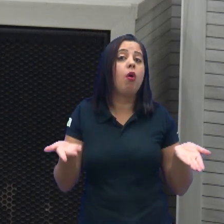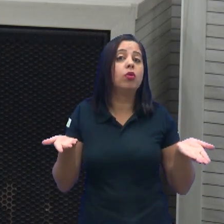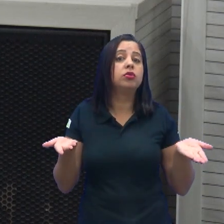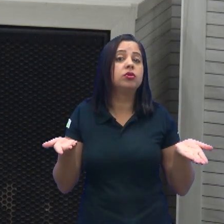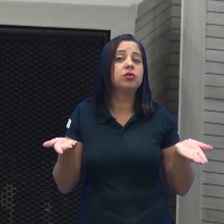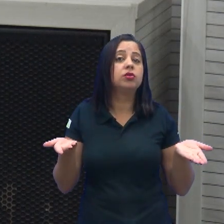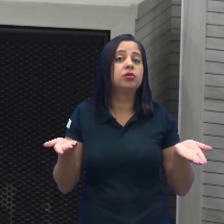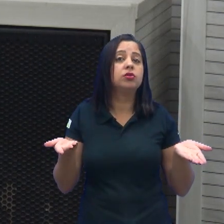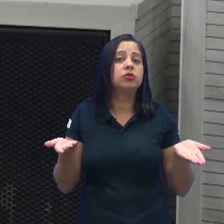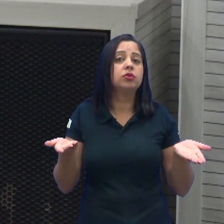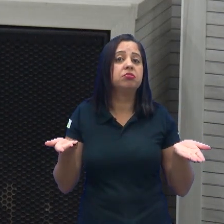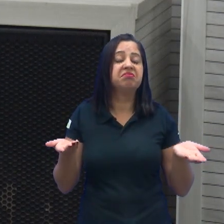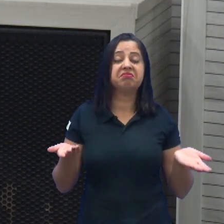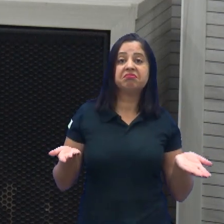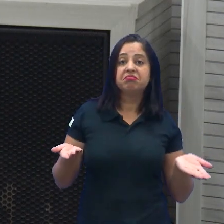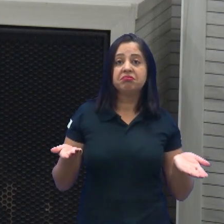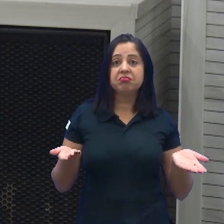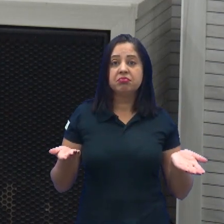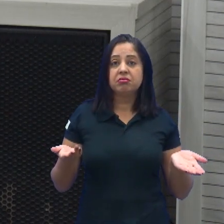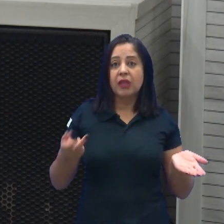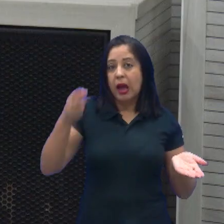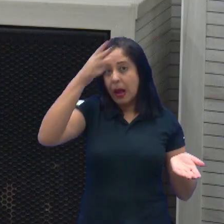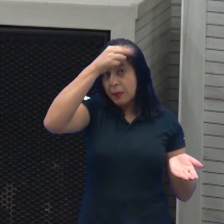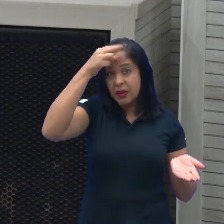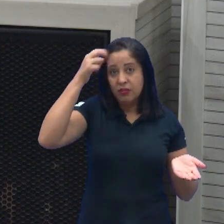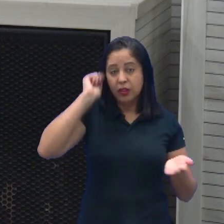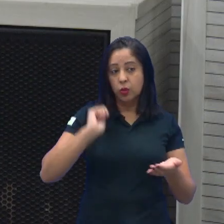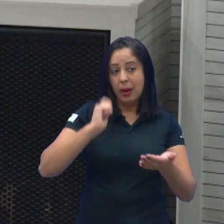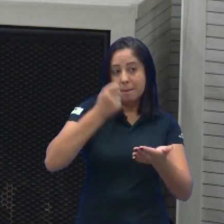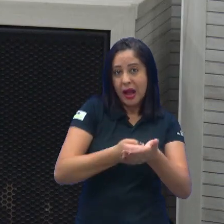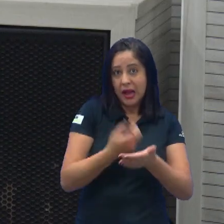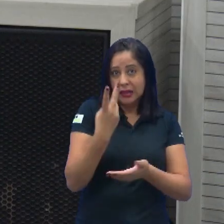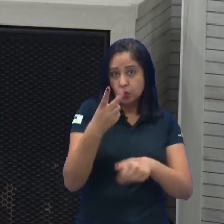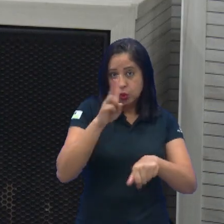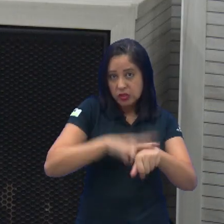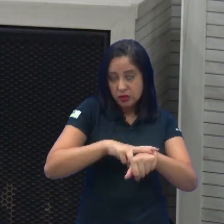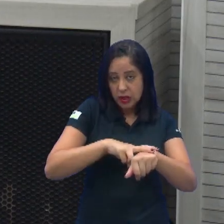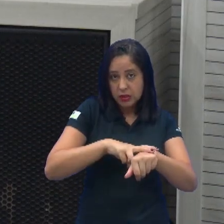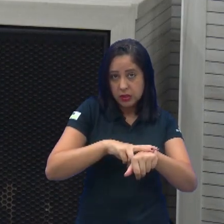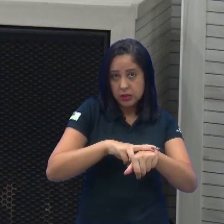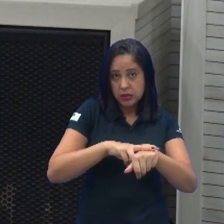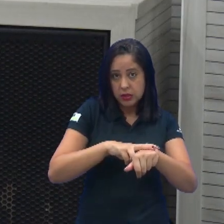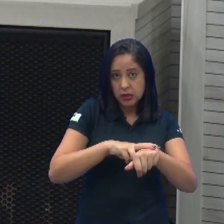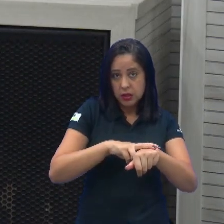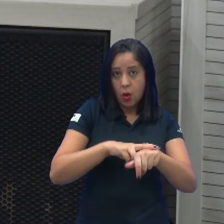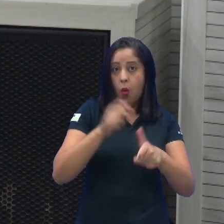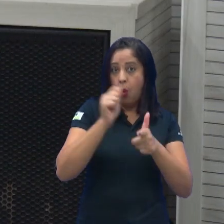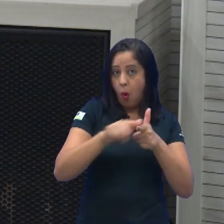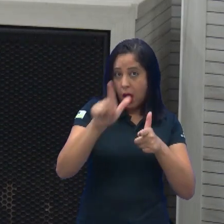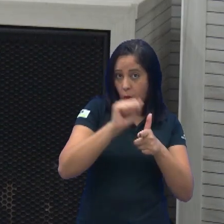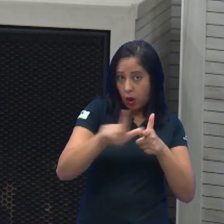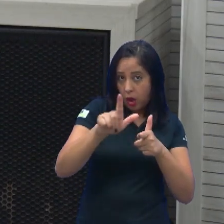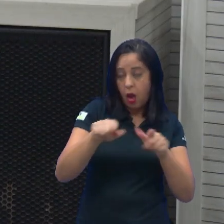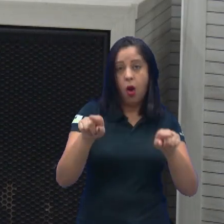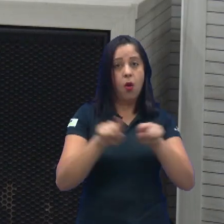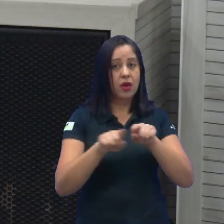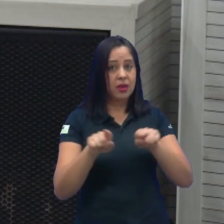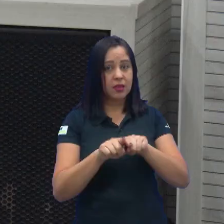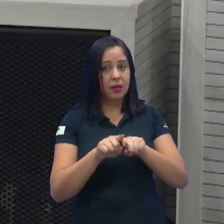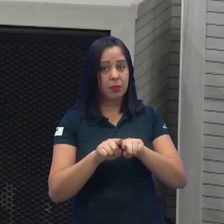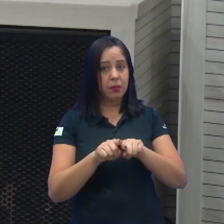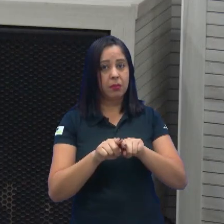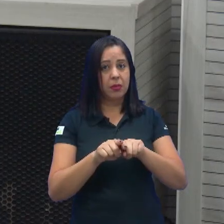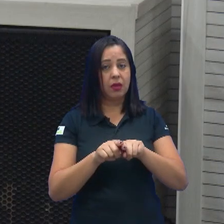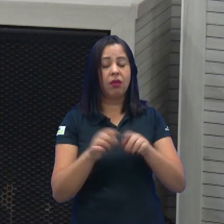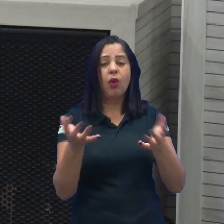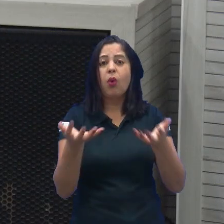Né? Ou seja, o município está pagando duas vezes, uma vez pela locação e a outra vez pela utilização do ônibus. Então, eu